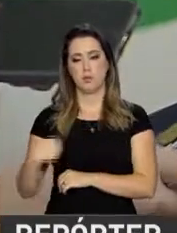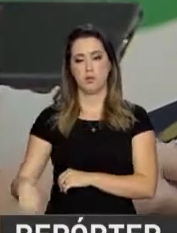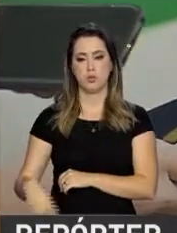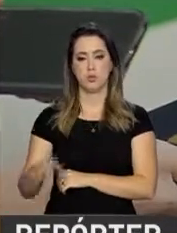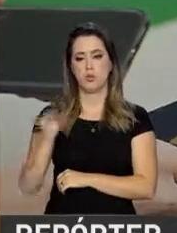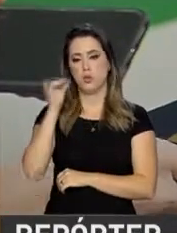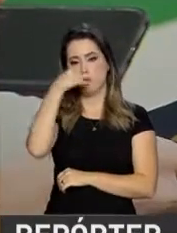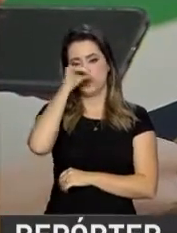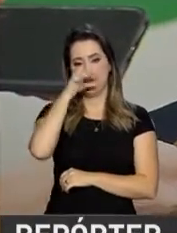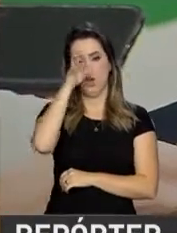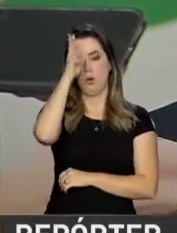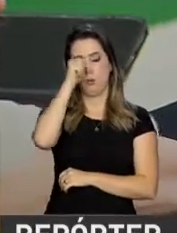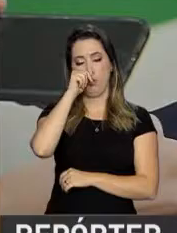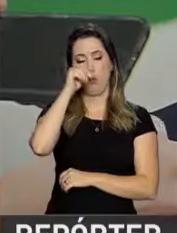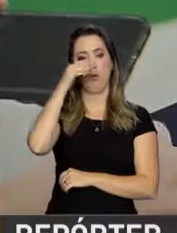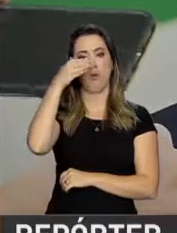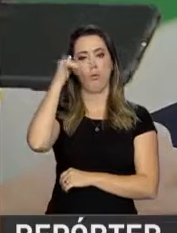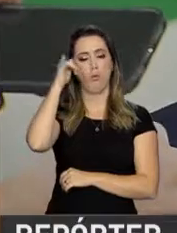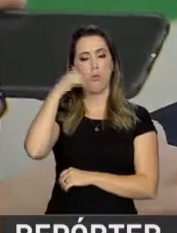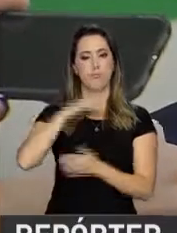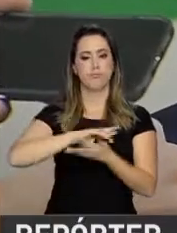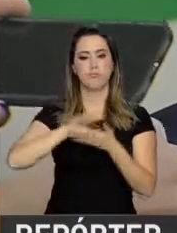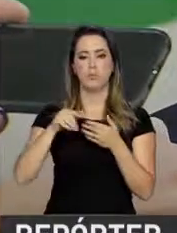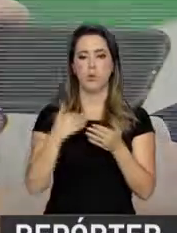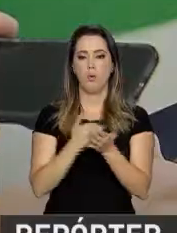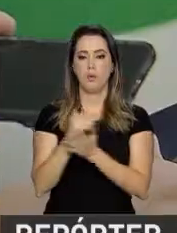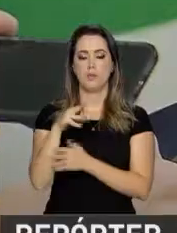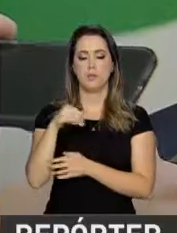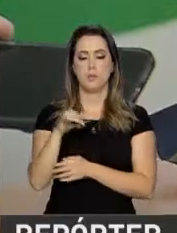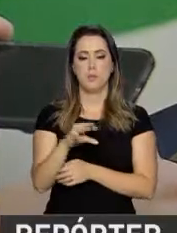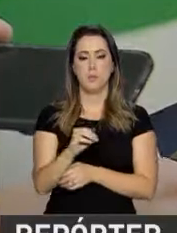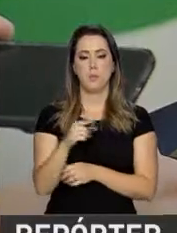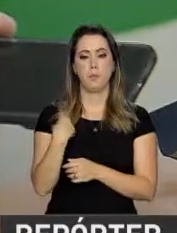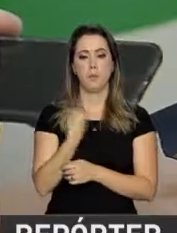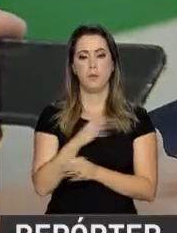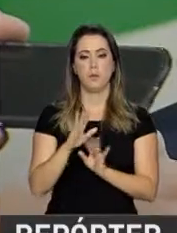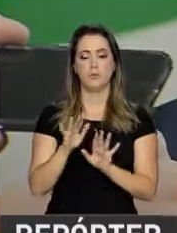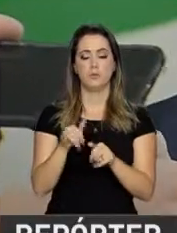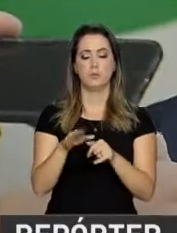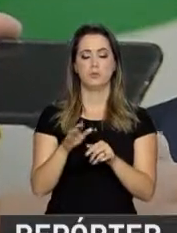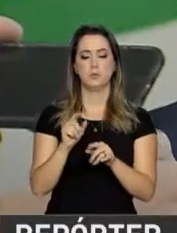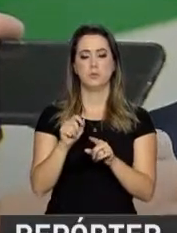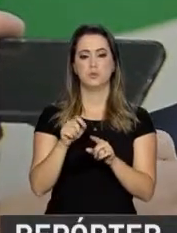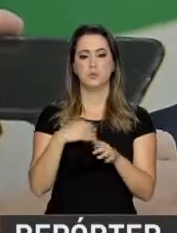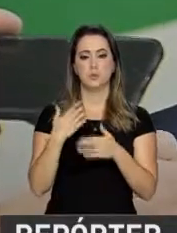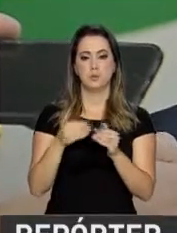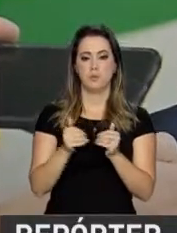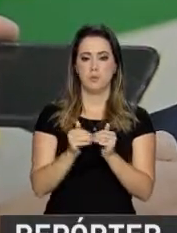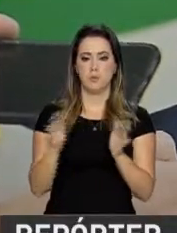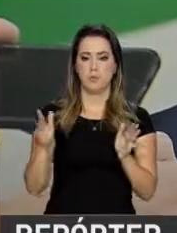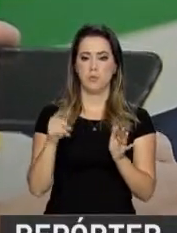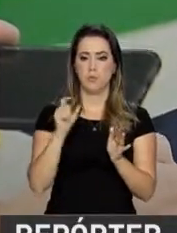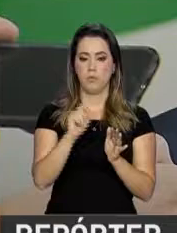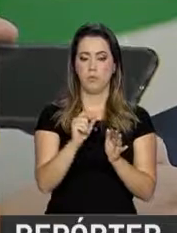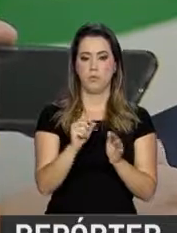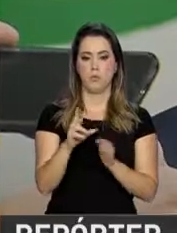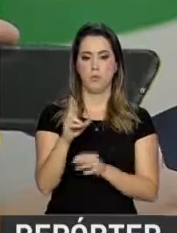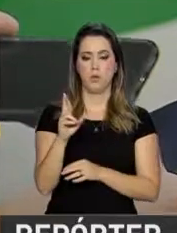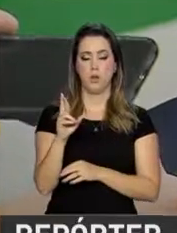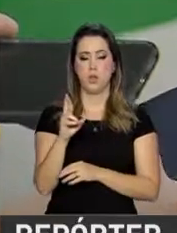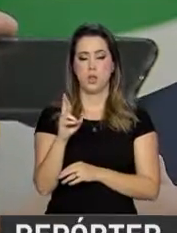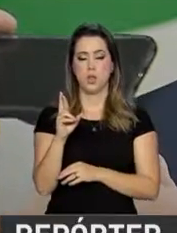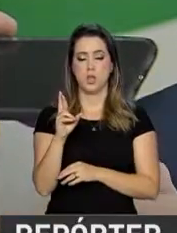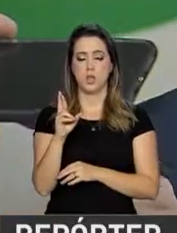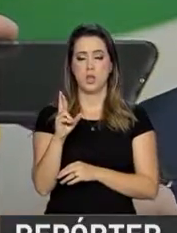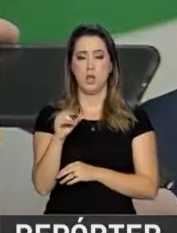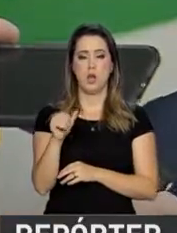China, foi marcada ontem para começo de maio. Então, estamos aí na reta final da reabertura da Rússia também, o que